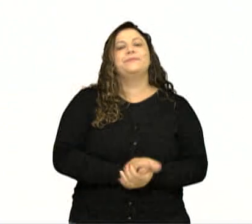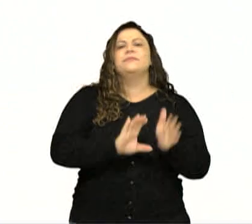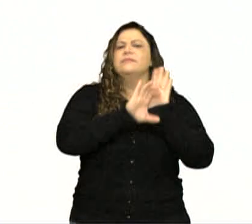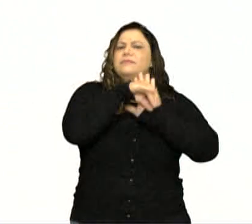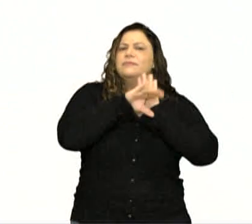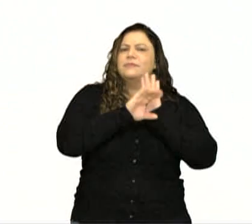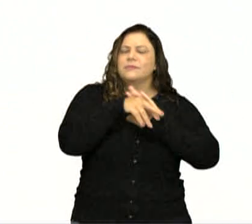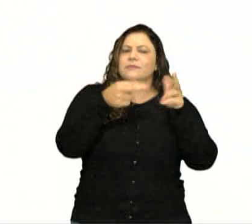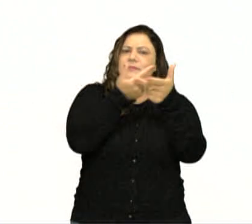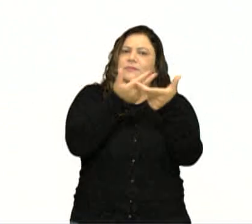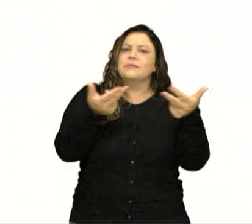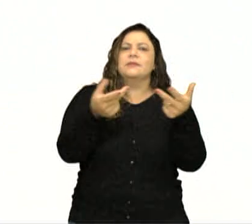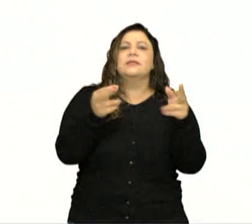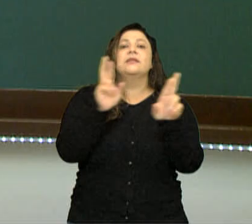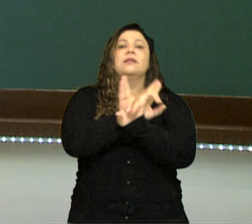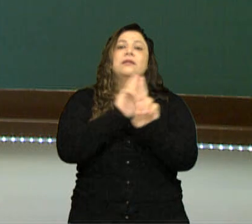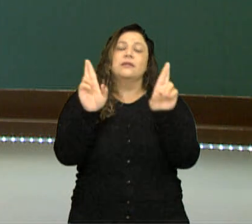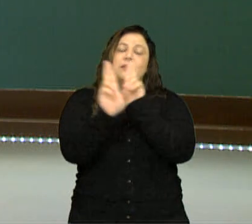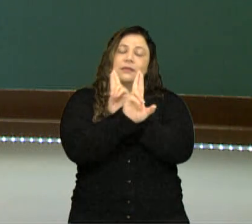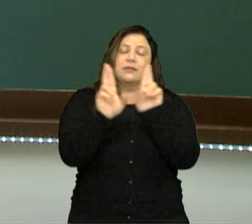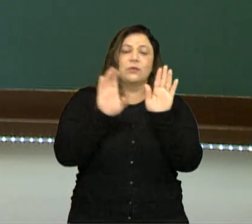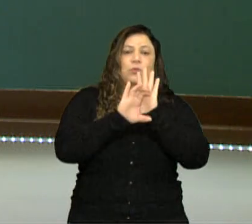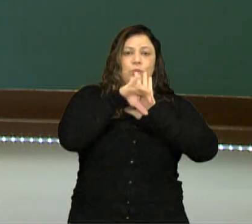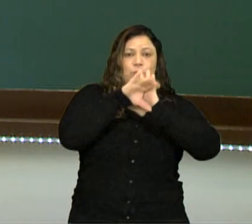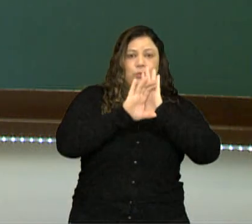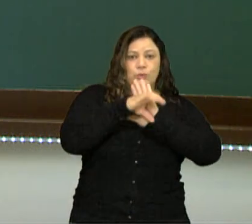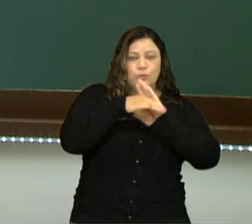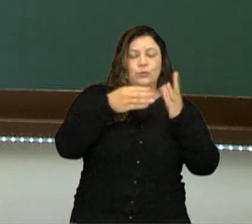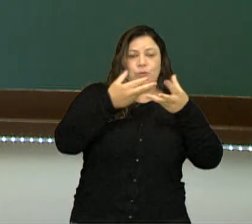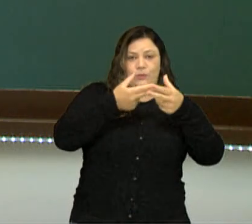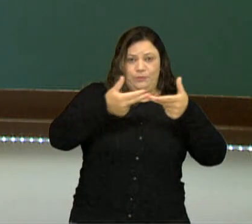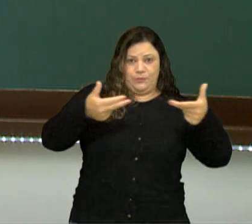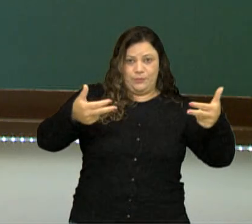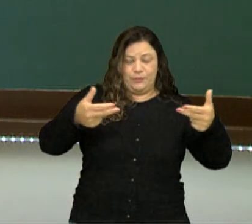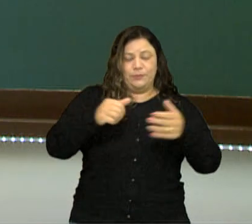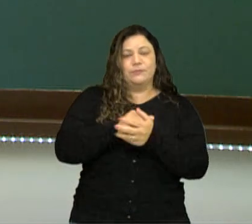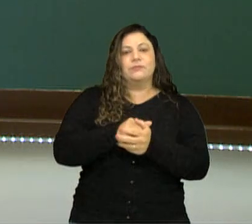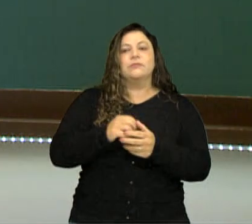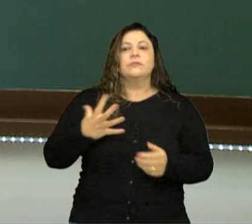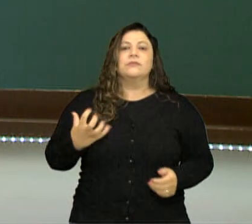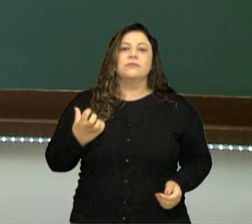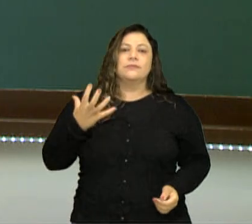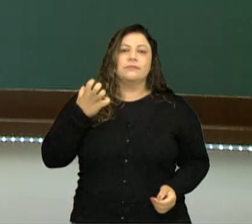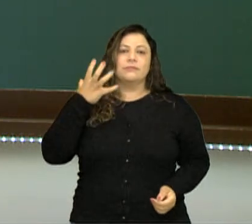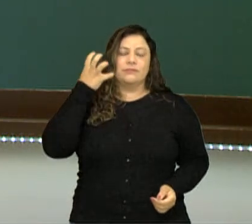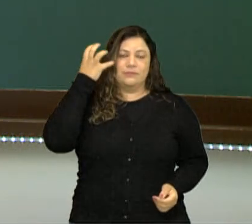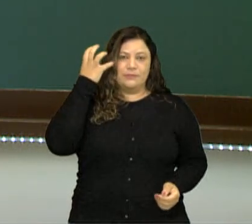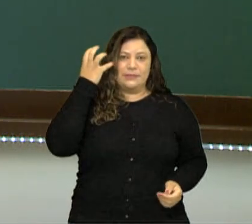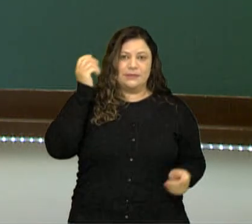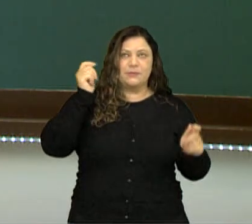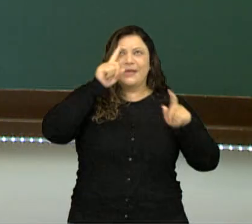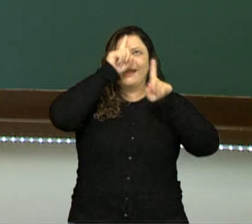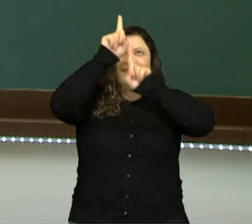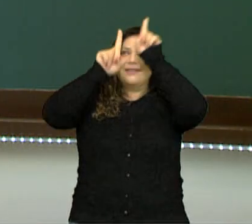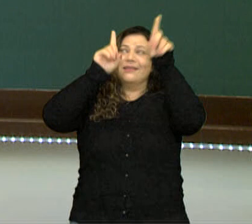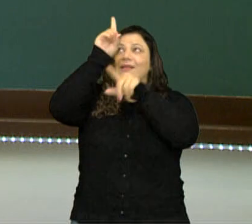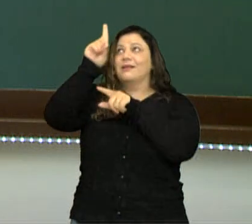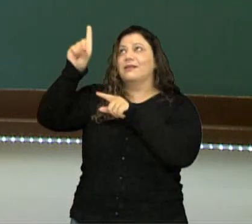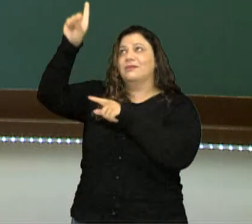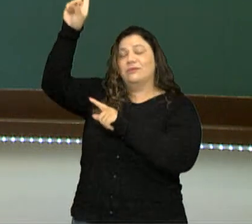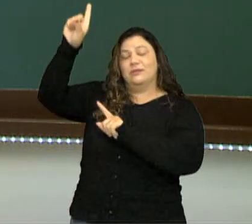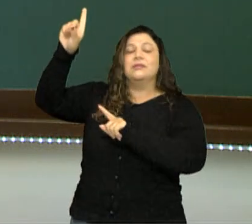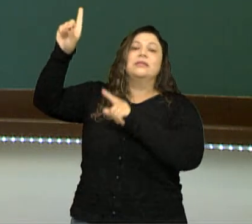de monismo tem relação com o conceito de substância de Spinoza, tá? A ideia de Deus como